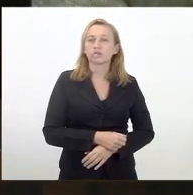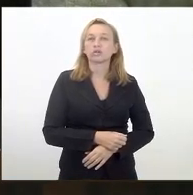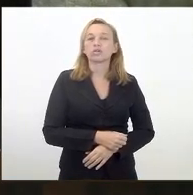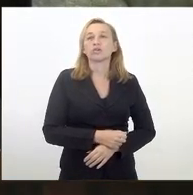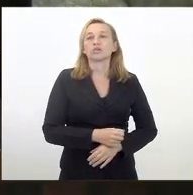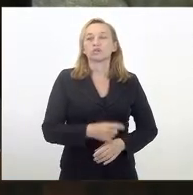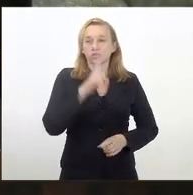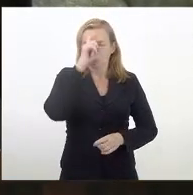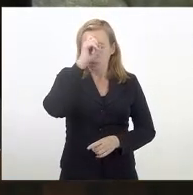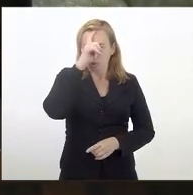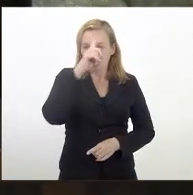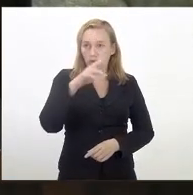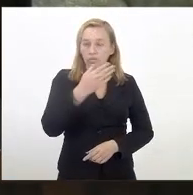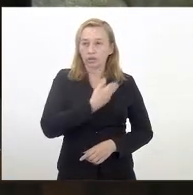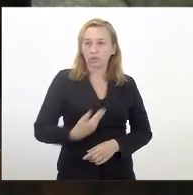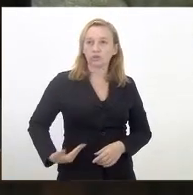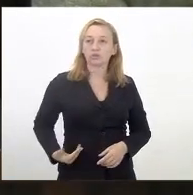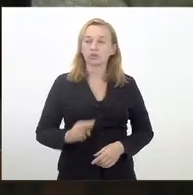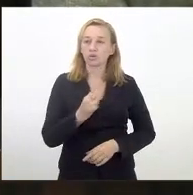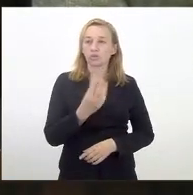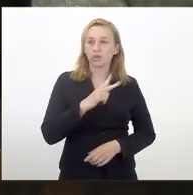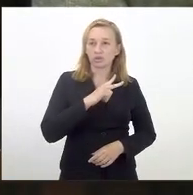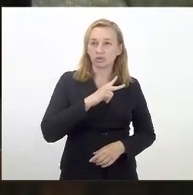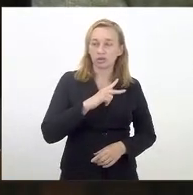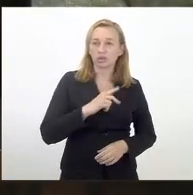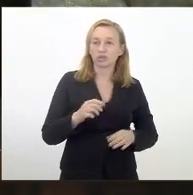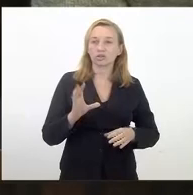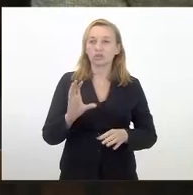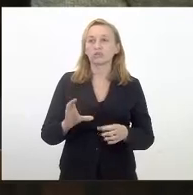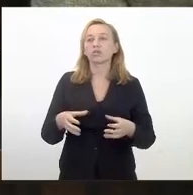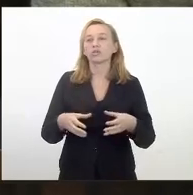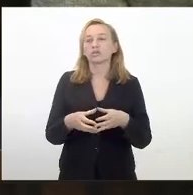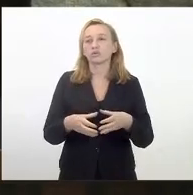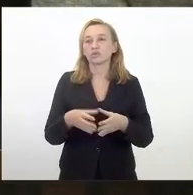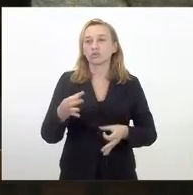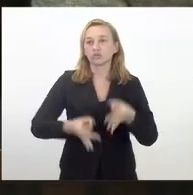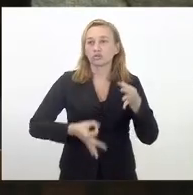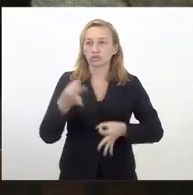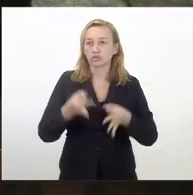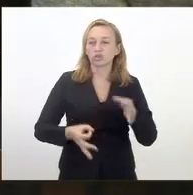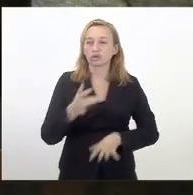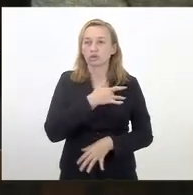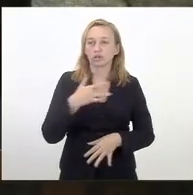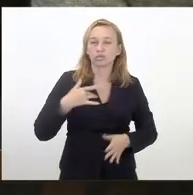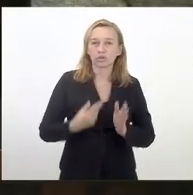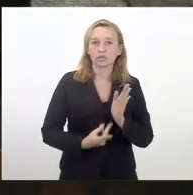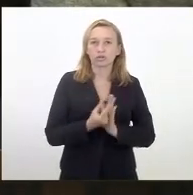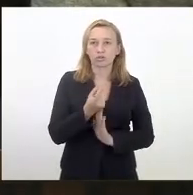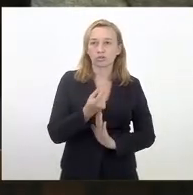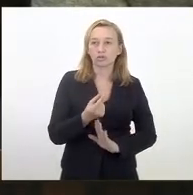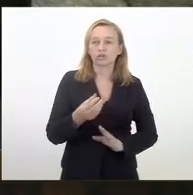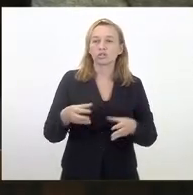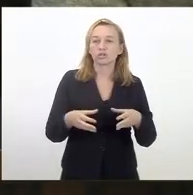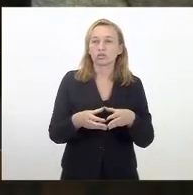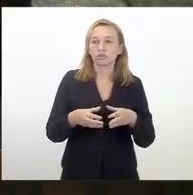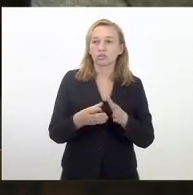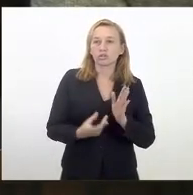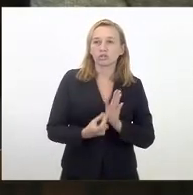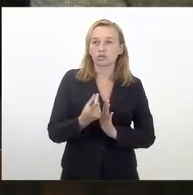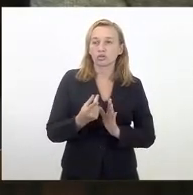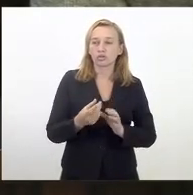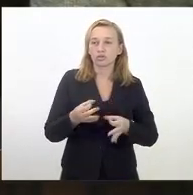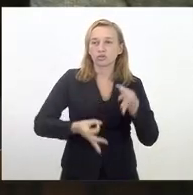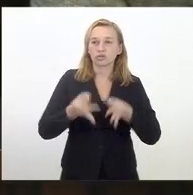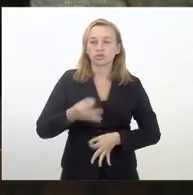privada de Saúde do Estado Rio de Janeiro perdendo de pareceres das comissões de condição Justiça de saúde e de orçamento da comissão de concessão Justiça